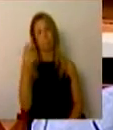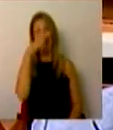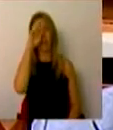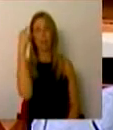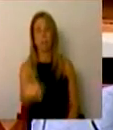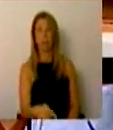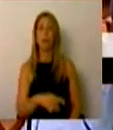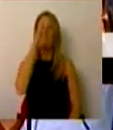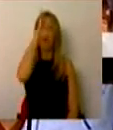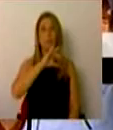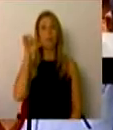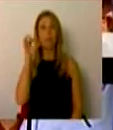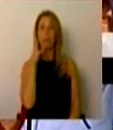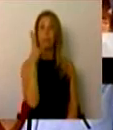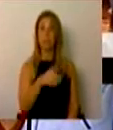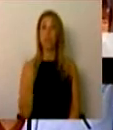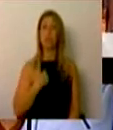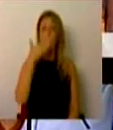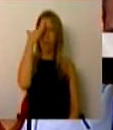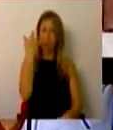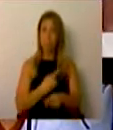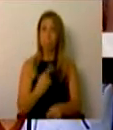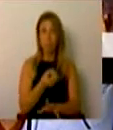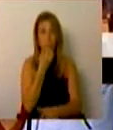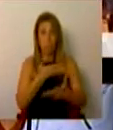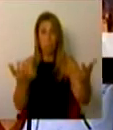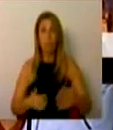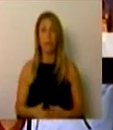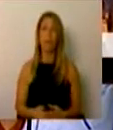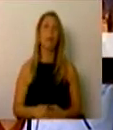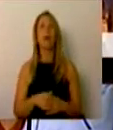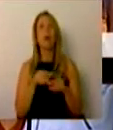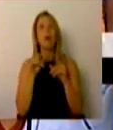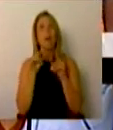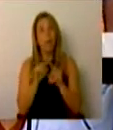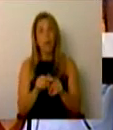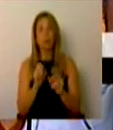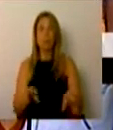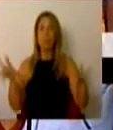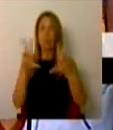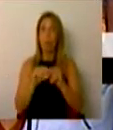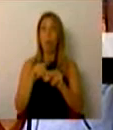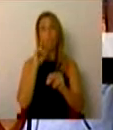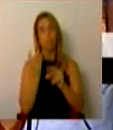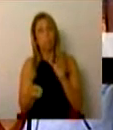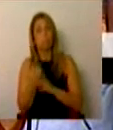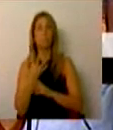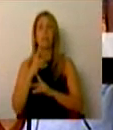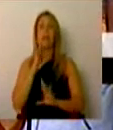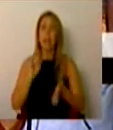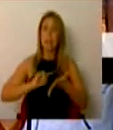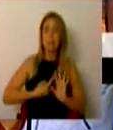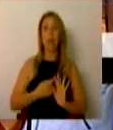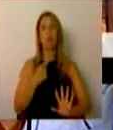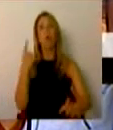O Governo sempre disse, e nós sempre achámos isso muito bem, que este novo regime é necessário, que é ambicioso, que é exigente,